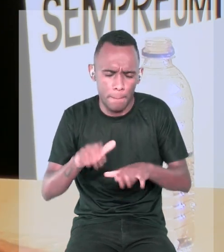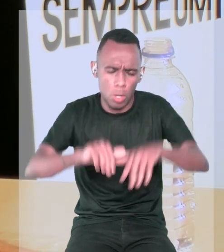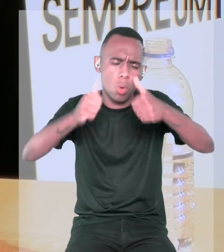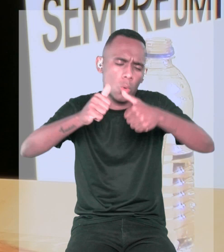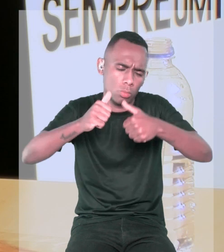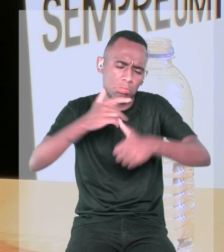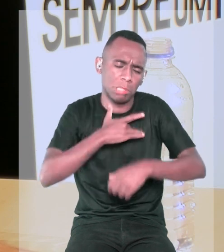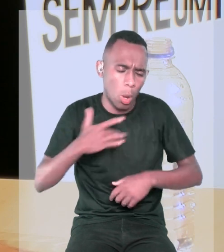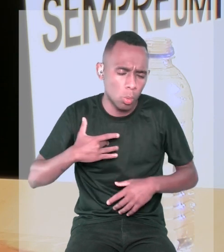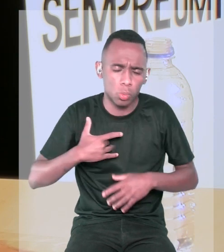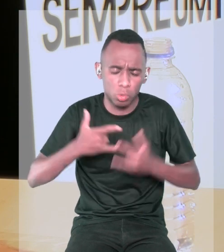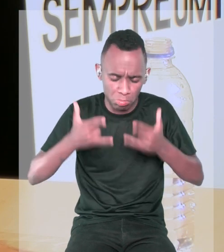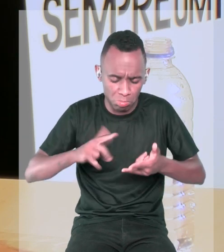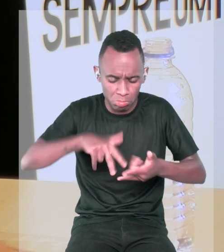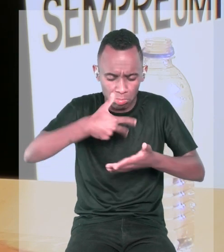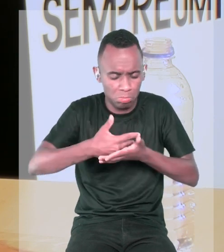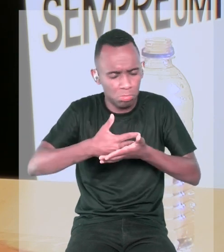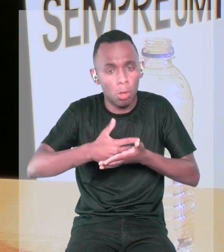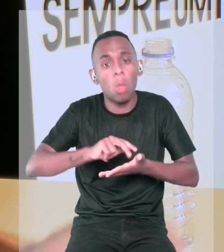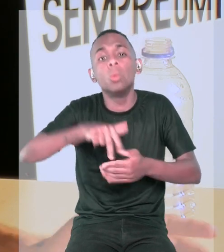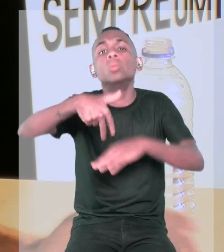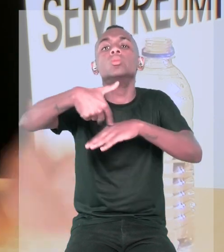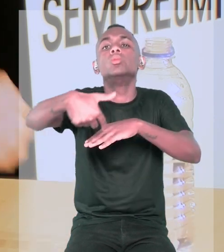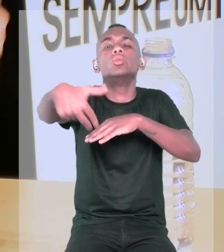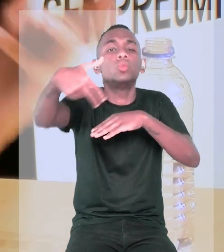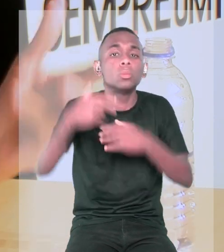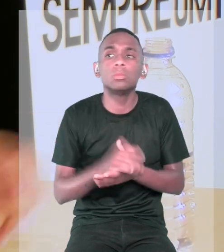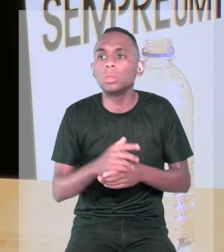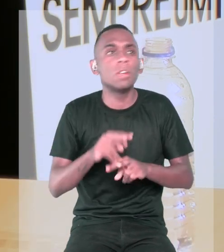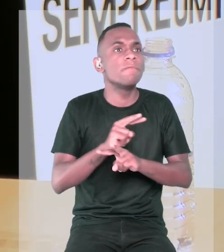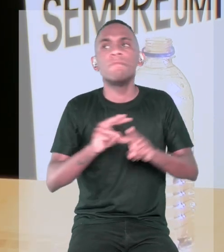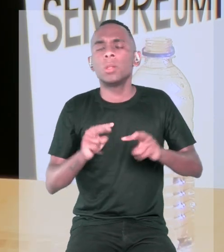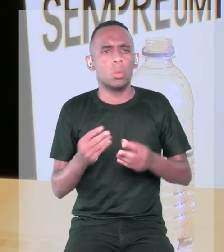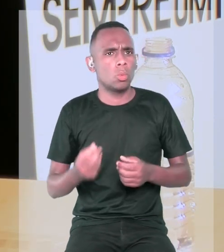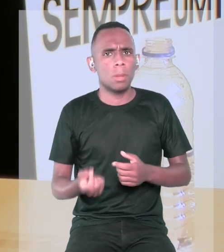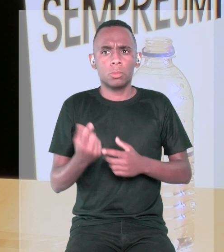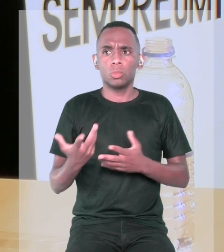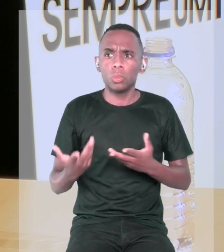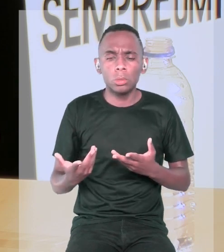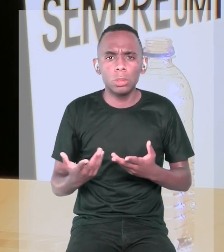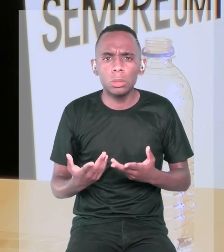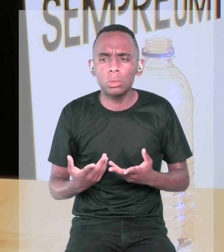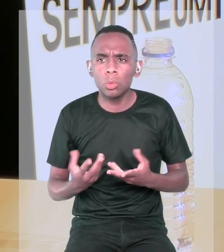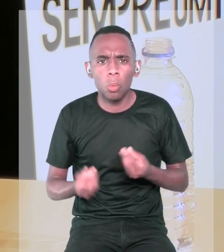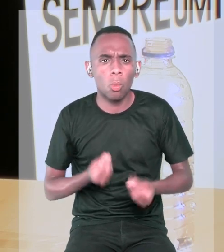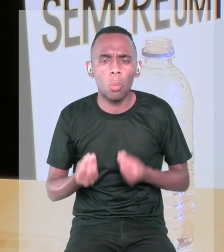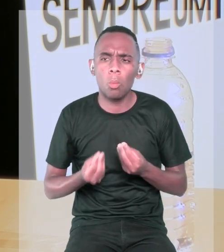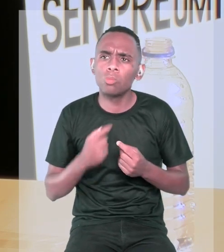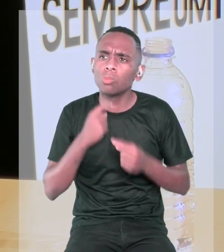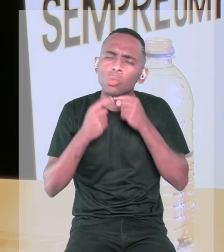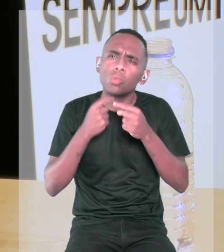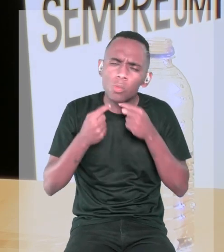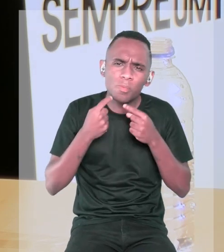encontrou, explicou que a primeira pergunta que fez, a primeira coisa em que pensou, foi a seguinte: em